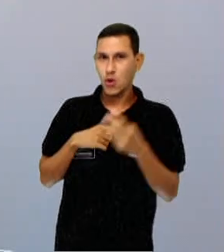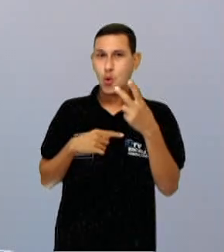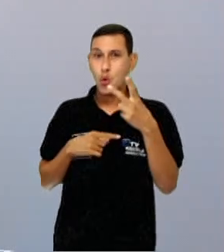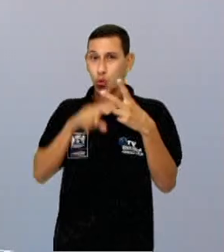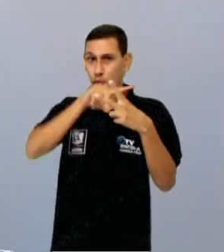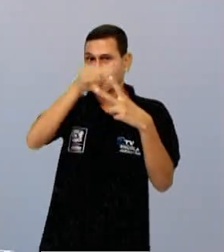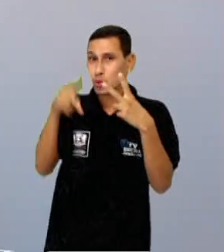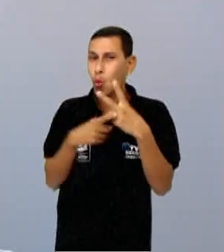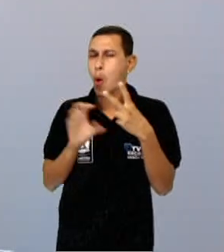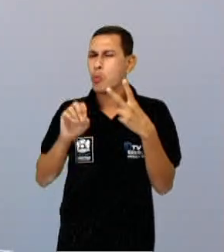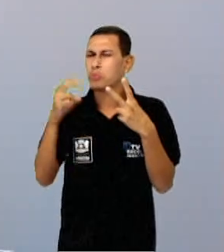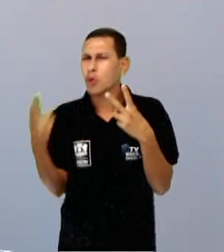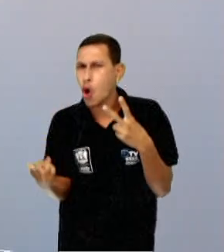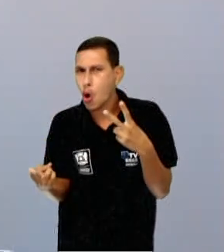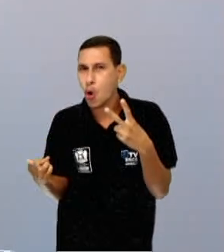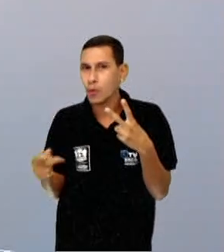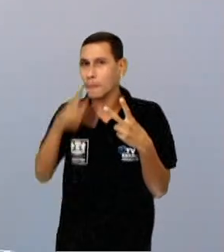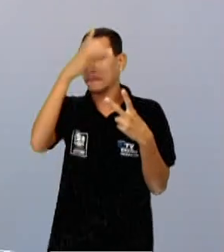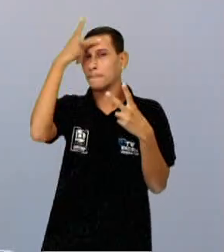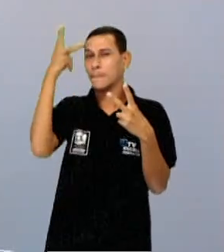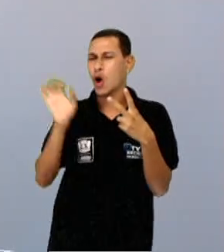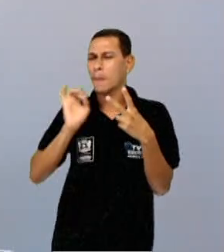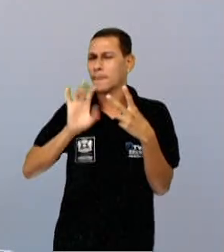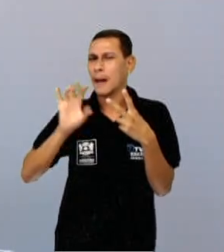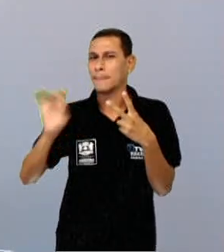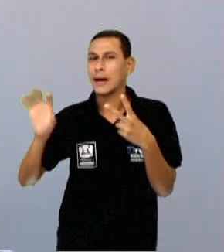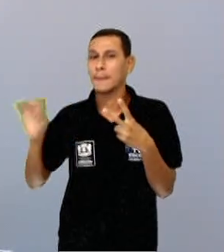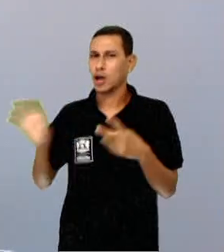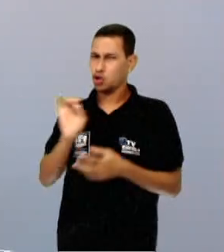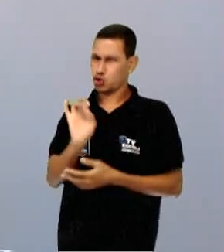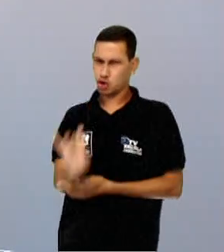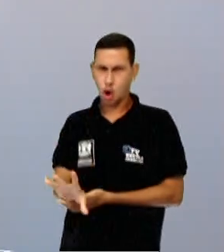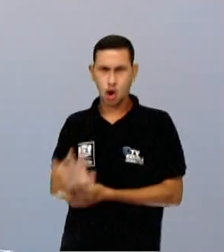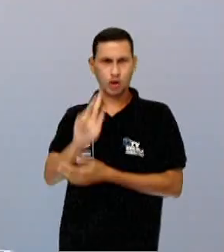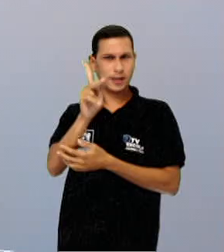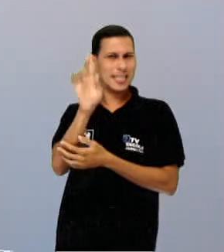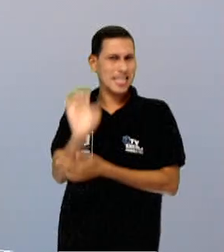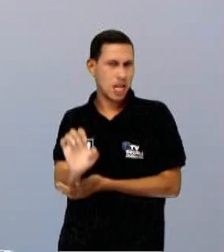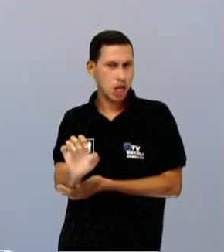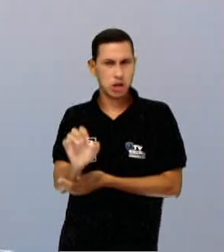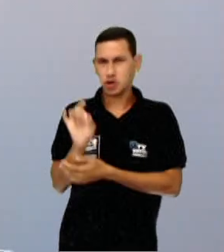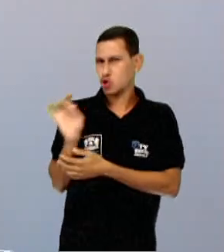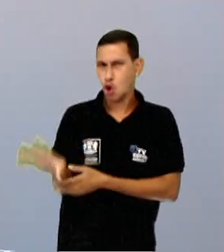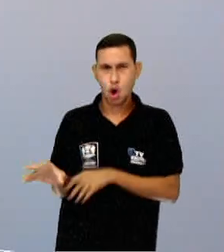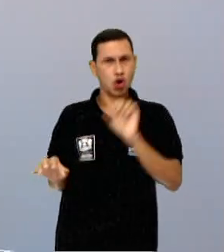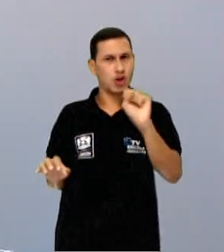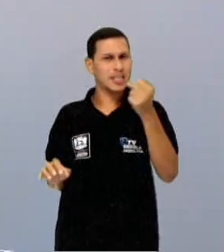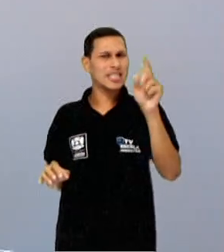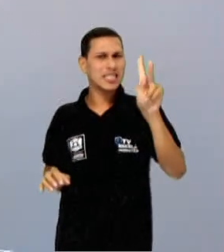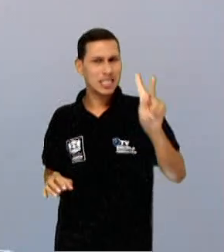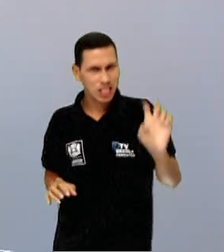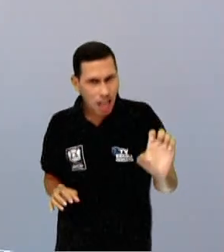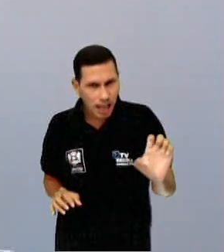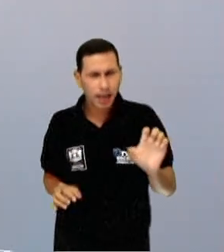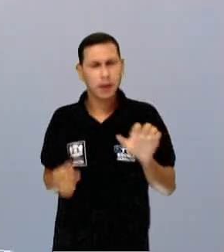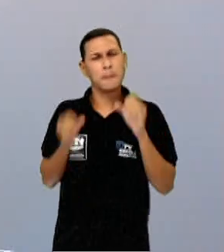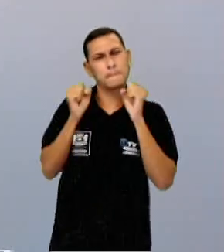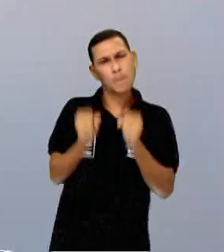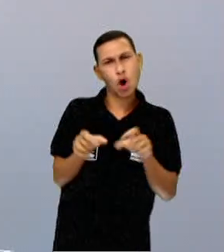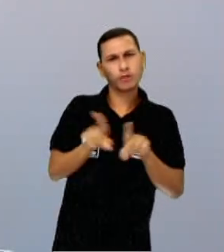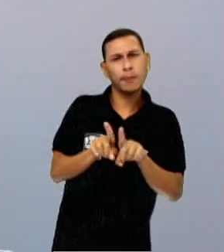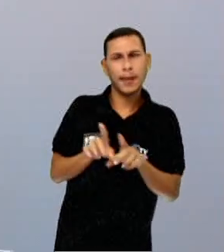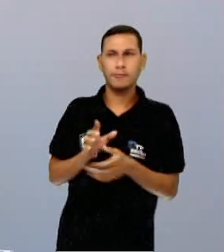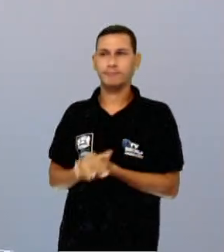ou mais pessoas não é apenas rir não é apenas xi pode ser